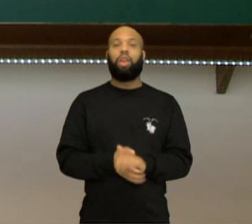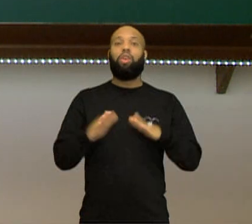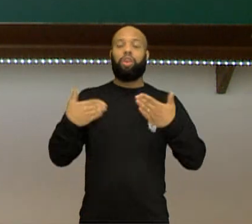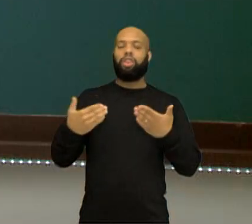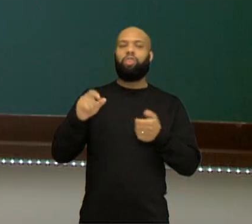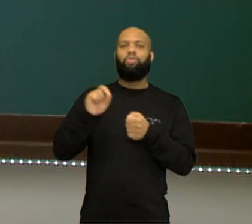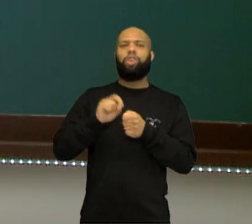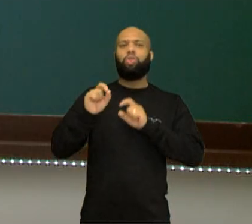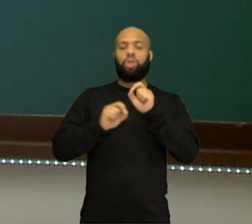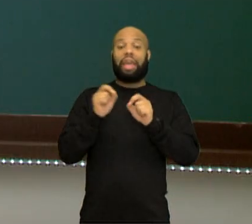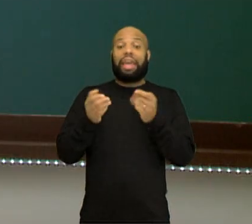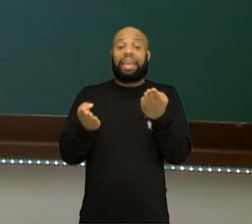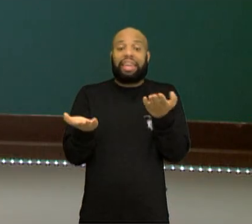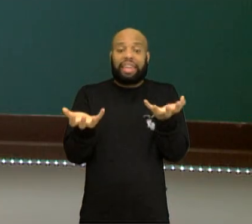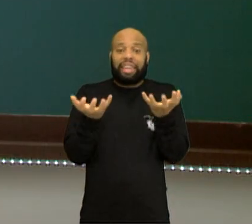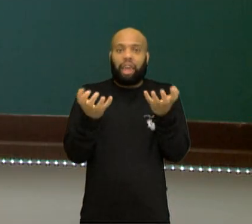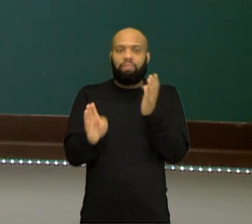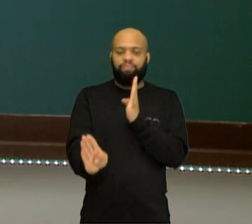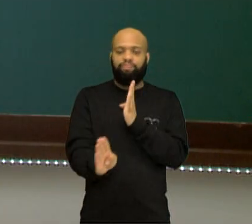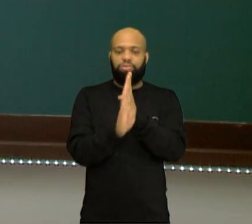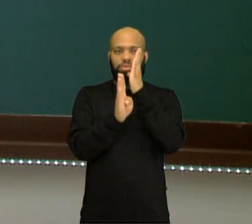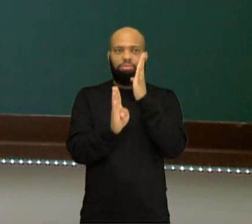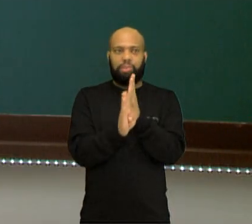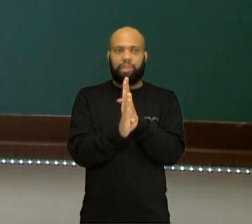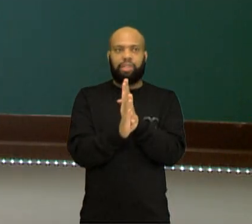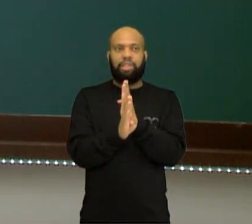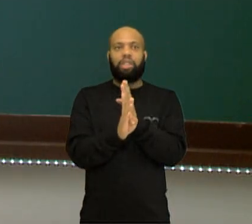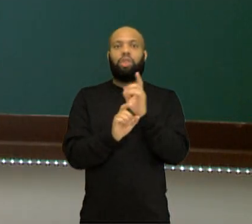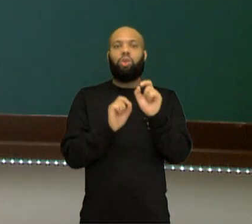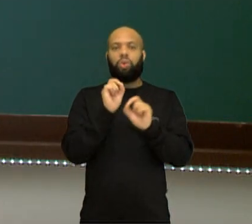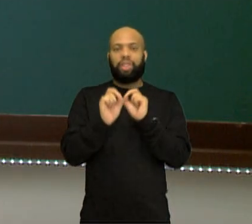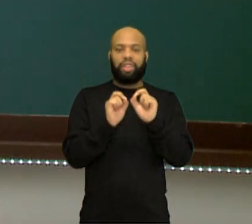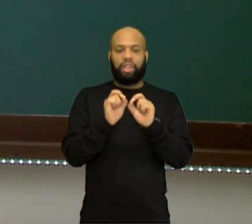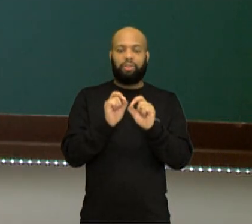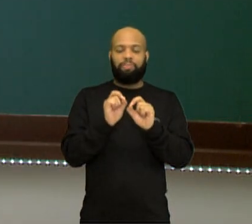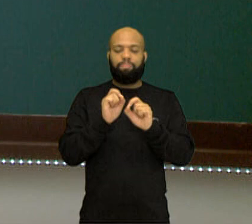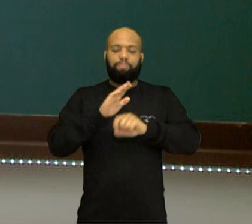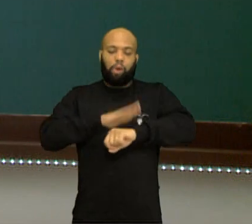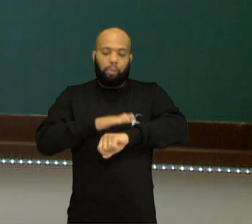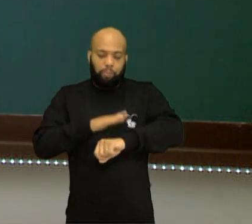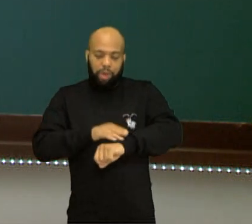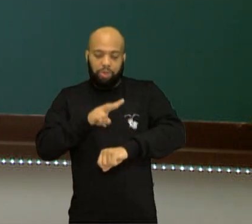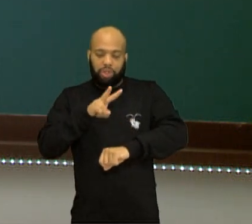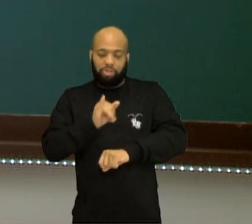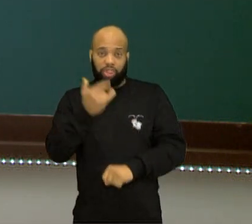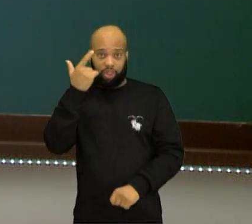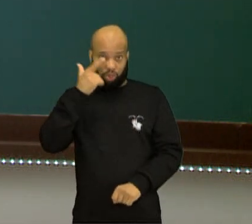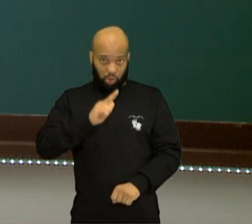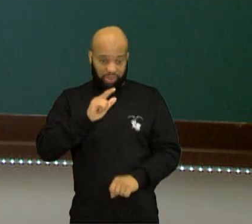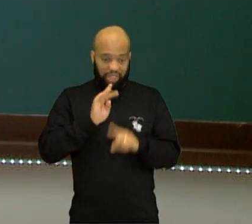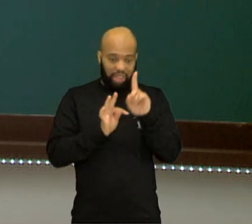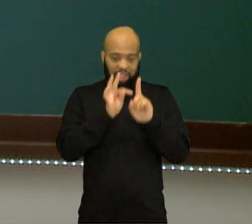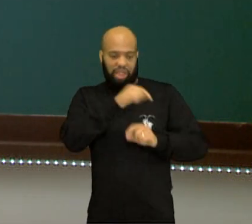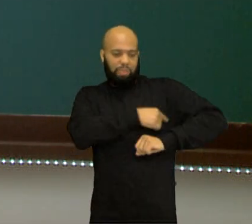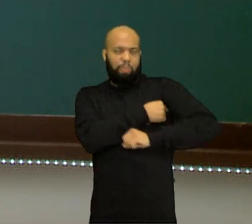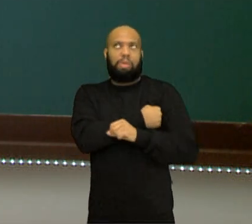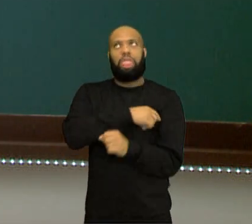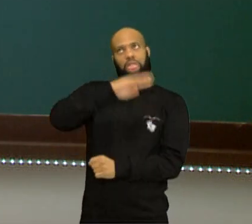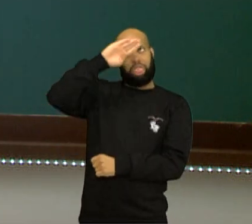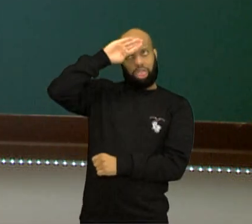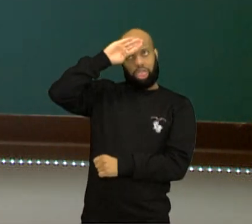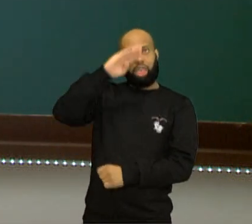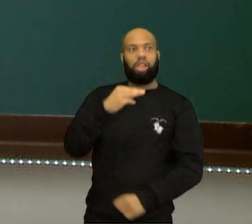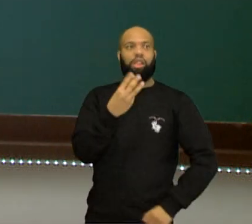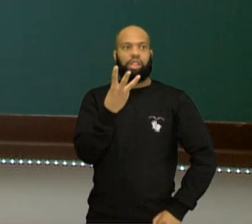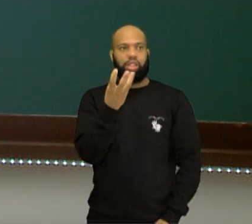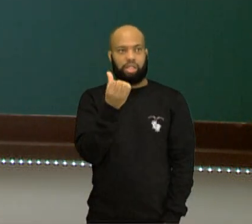que a gente quer descobrir, né? A gente quer descobrir quando que vai atingir a temperatura de 36,2,